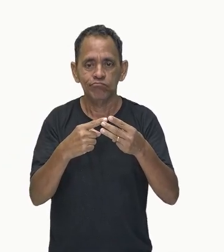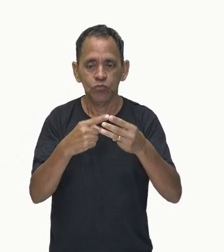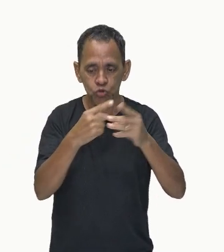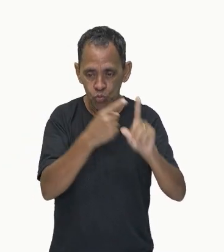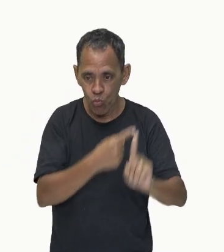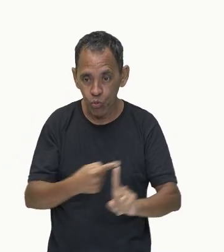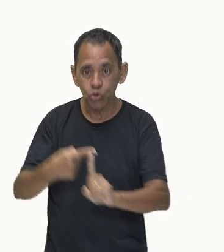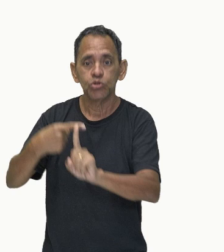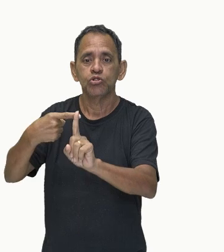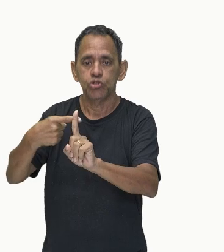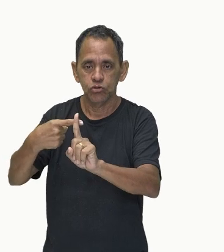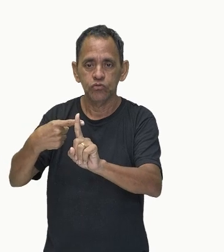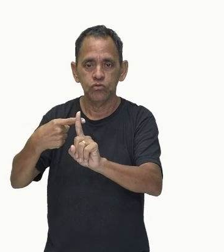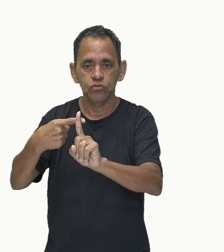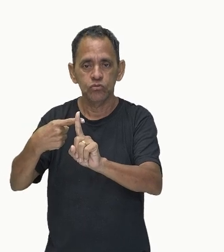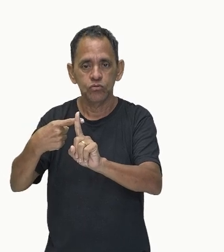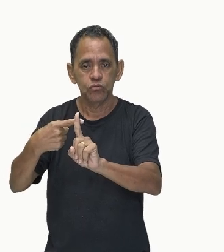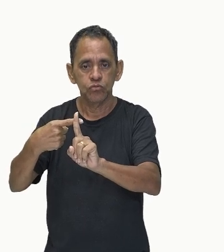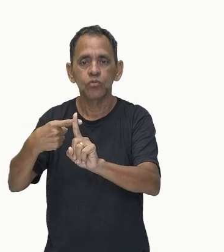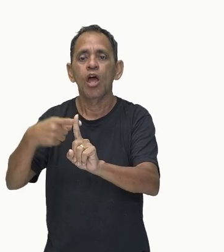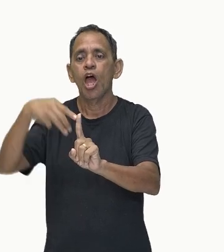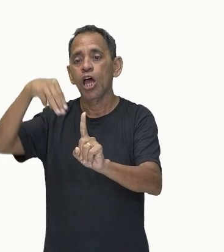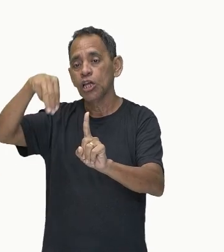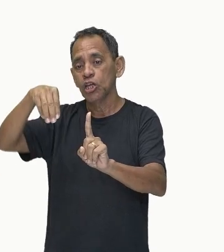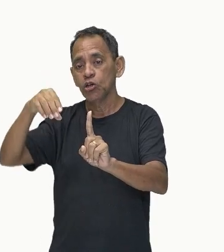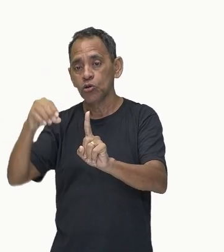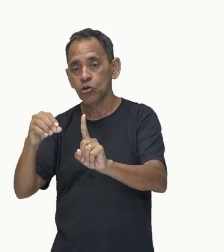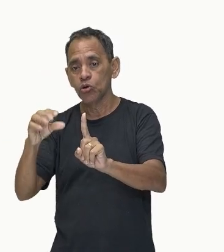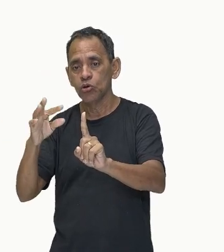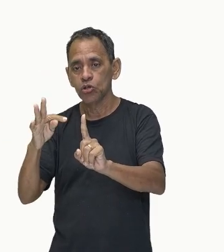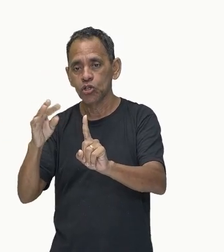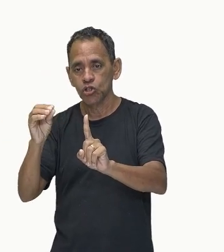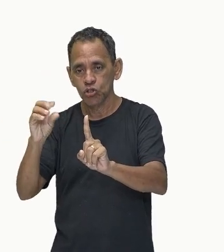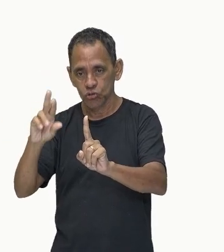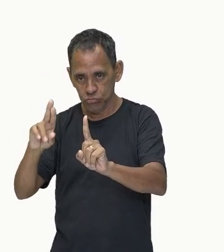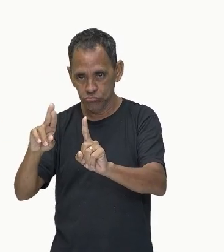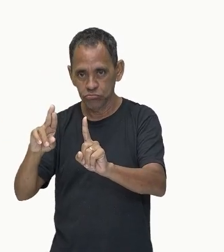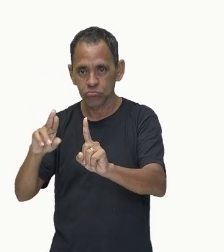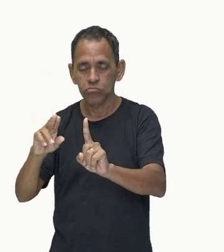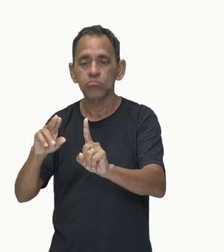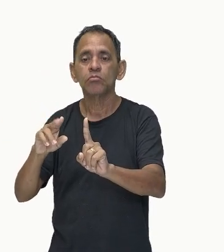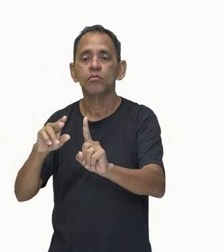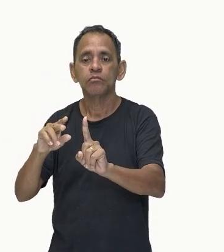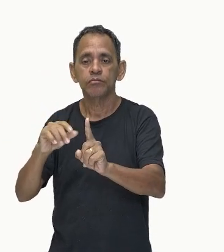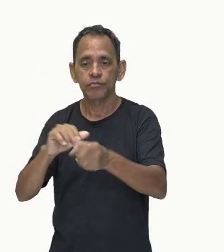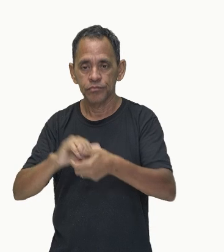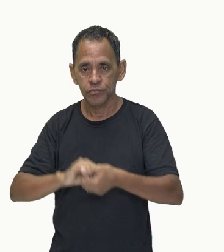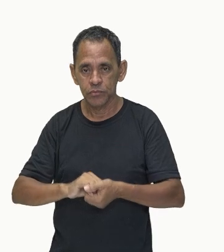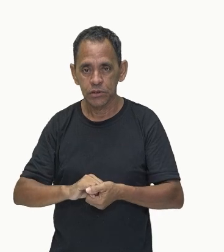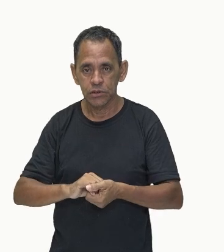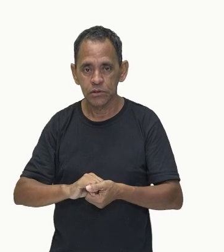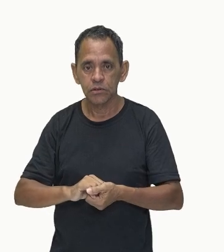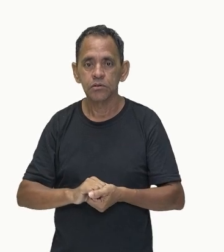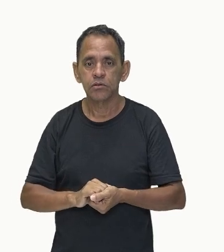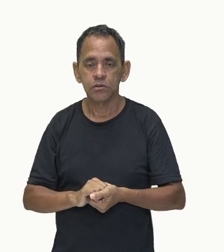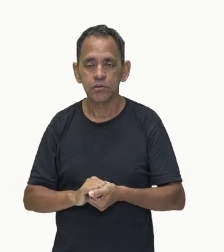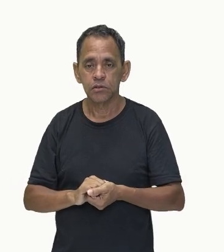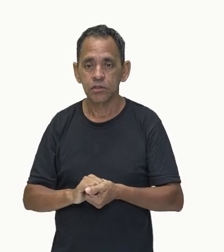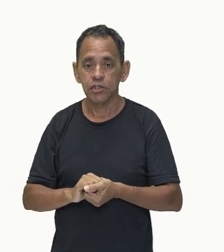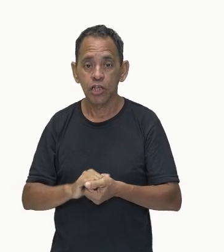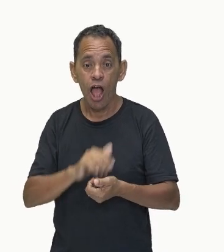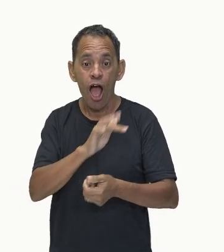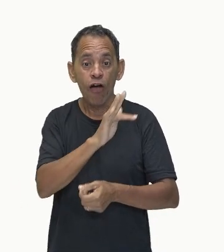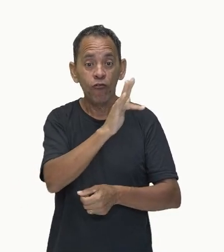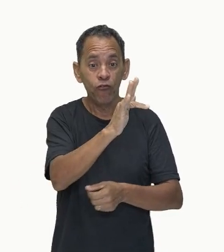trabalho motor. E aí, quando eu vou ter trabalho positivo, quando a força tem o mesmo sentido